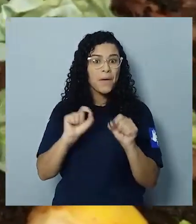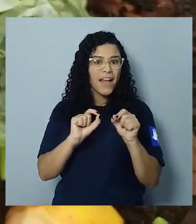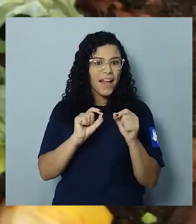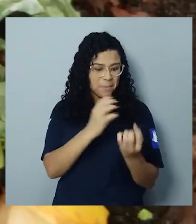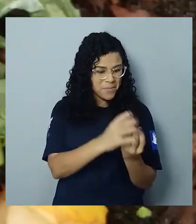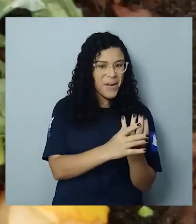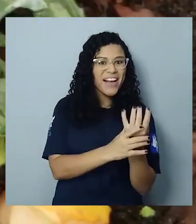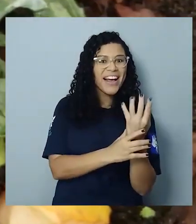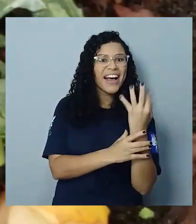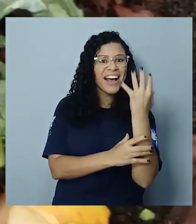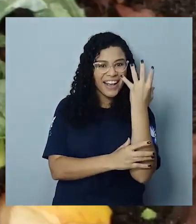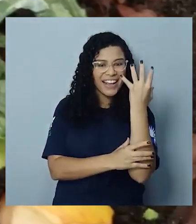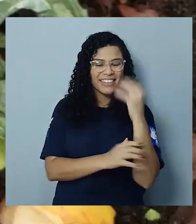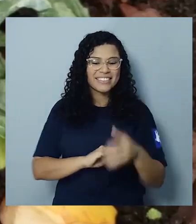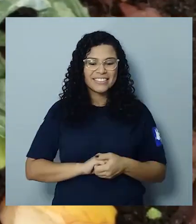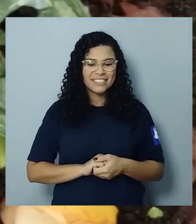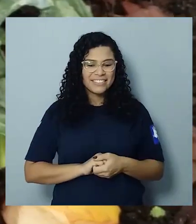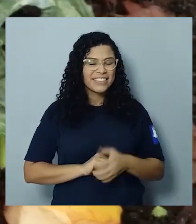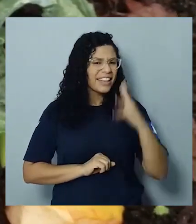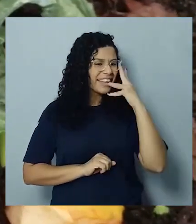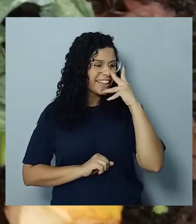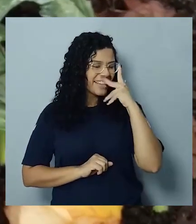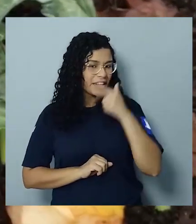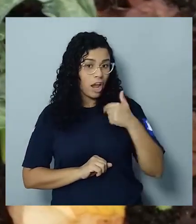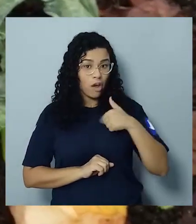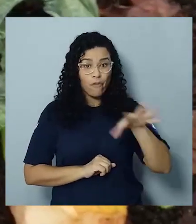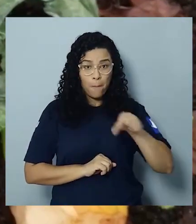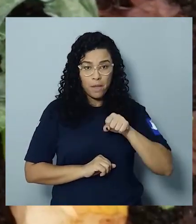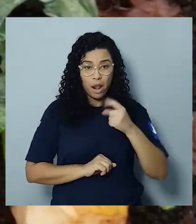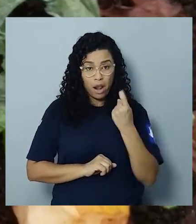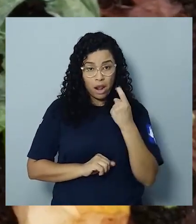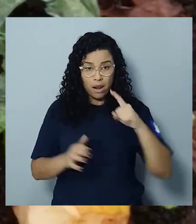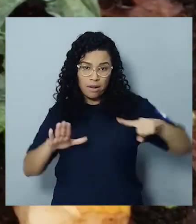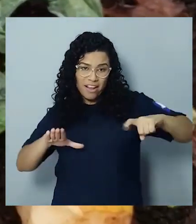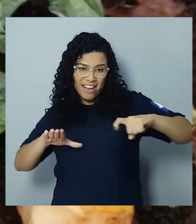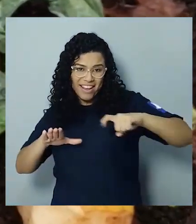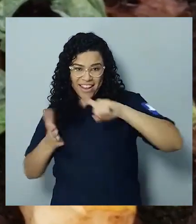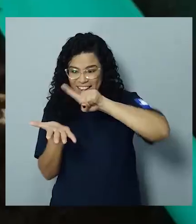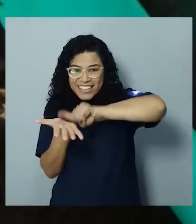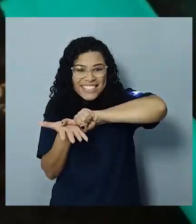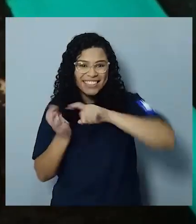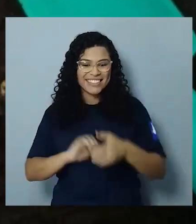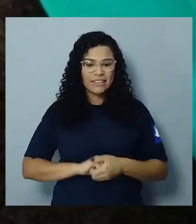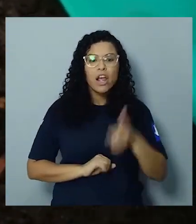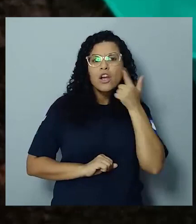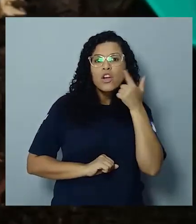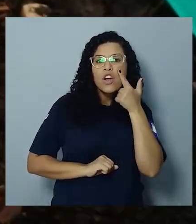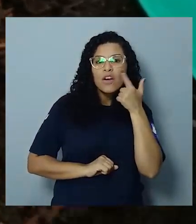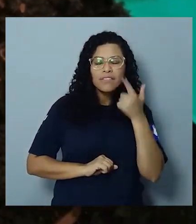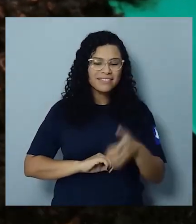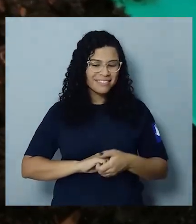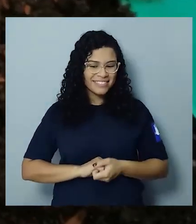planta Foi muita água sozinha então vou pegar uma na mão não deixa eu